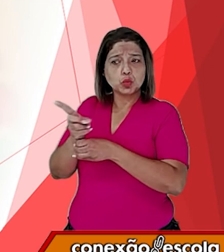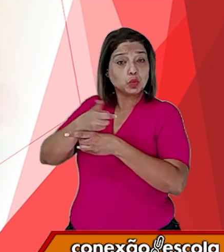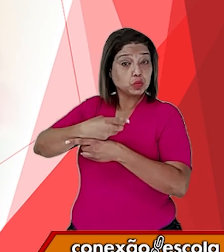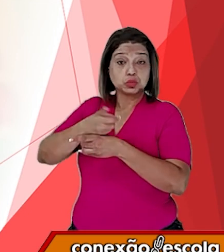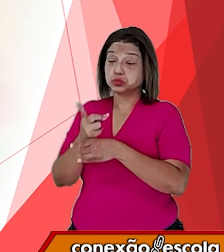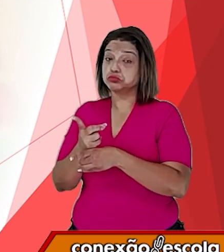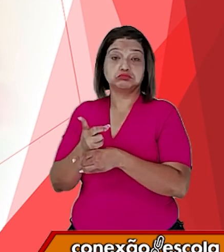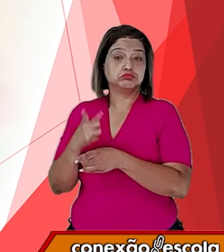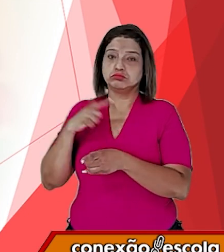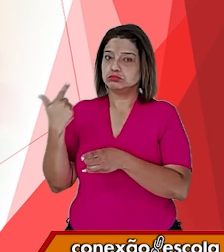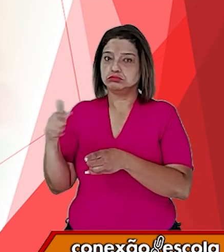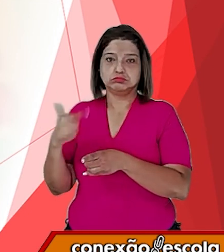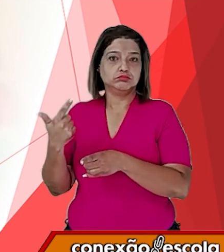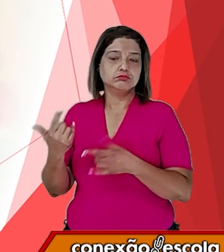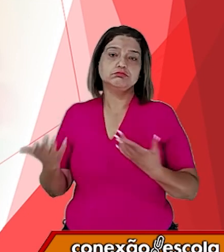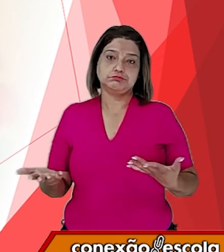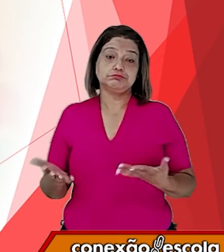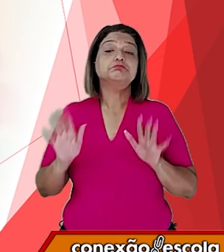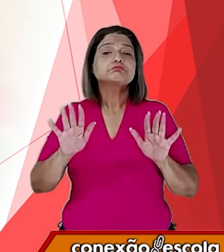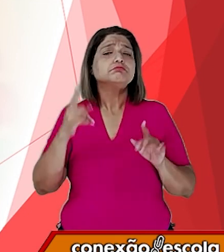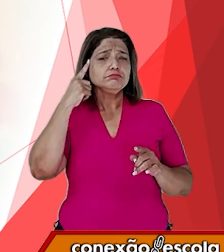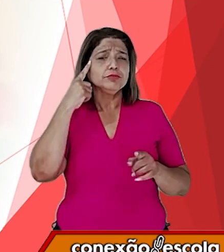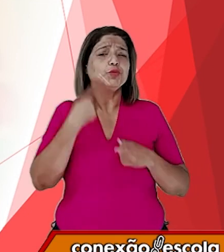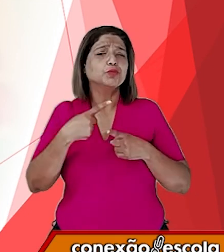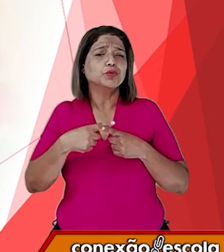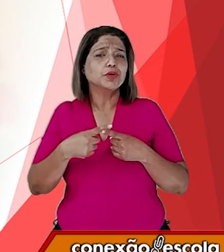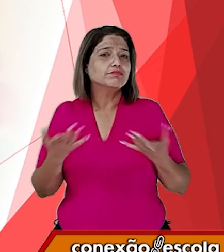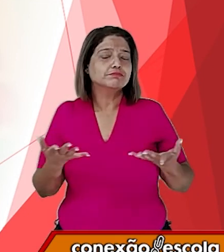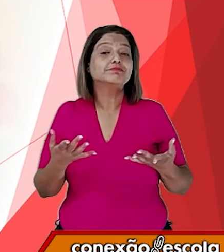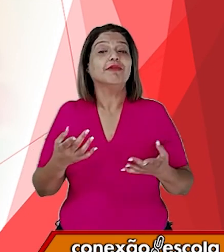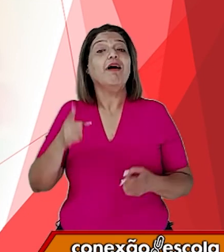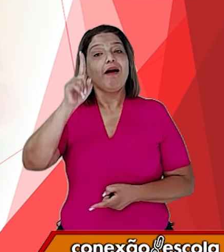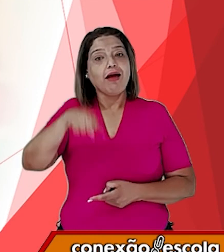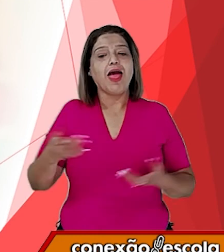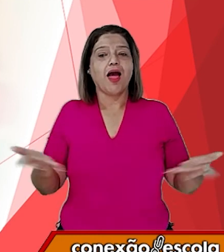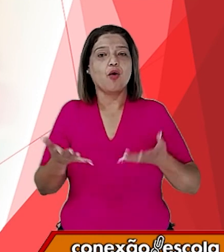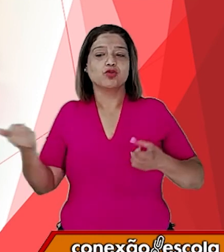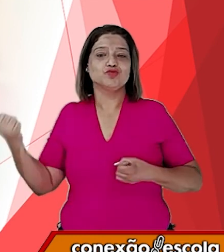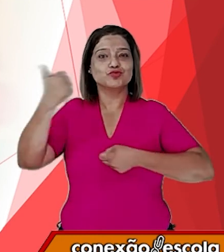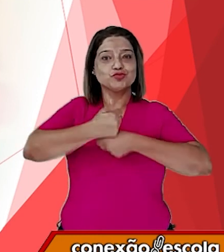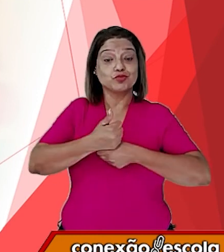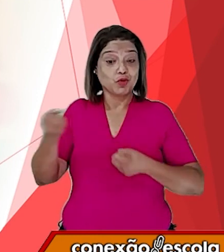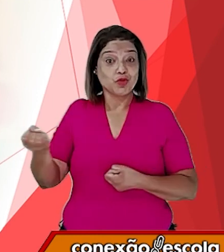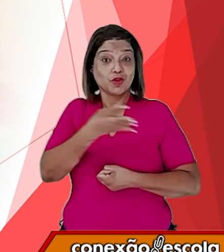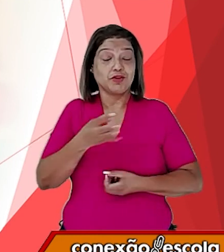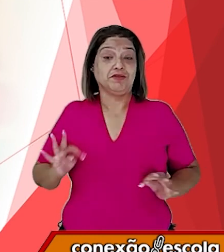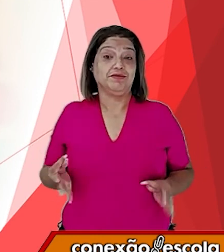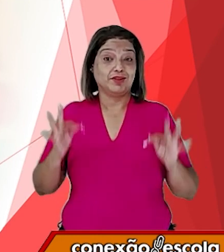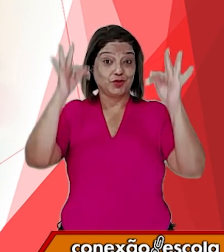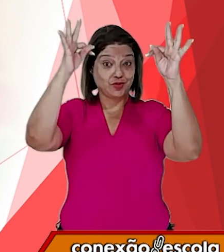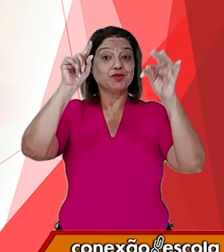este equipamento materializado. Sabe por quê? Por conta das inovações